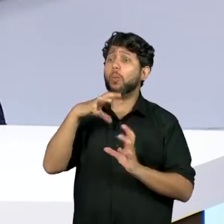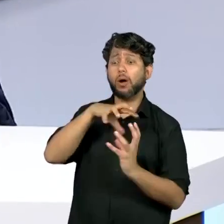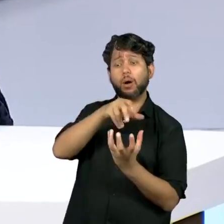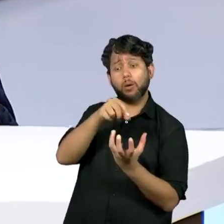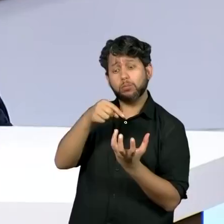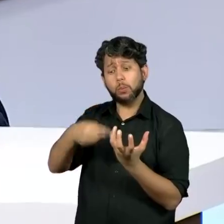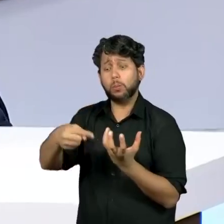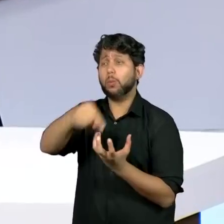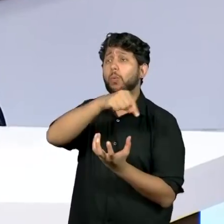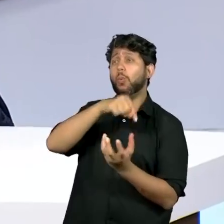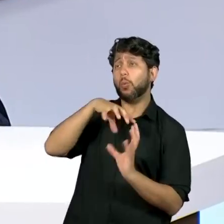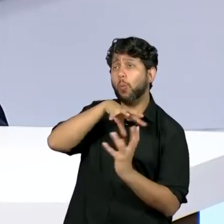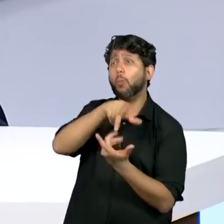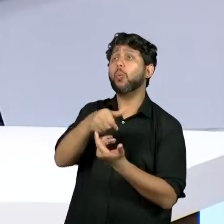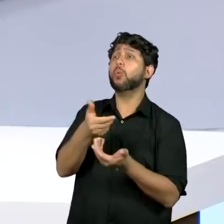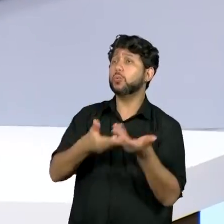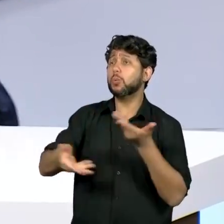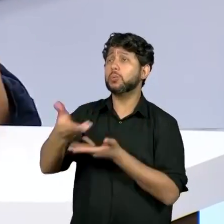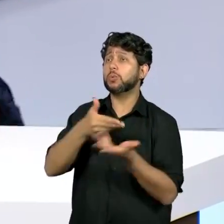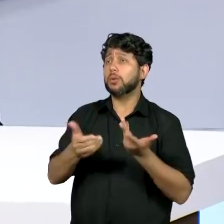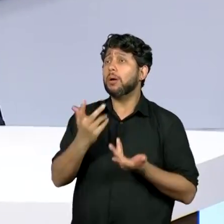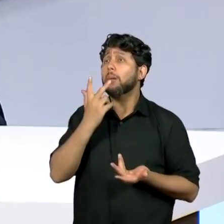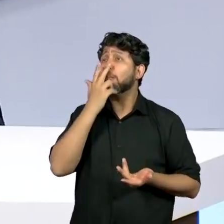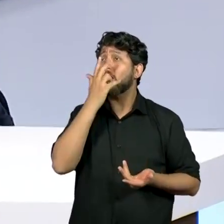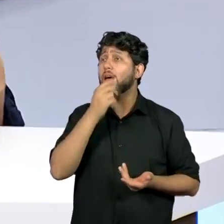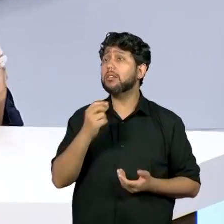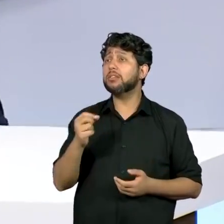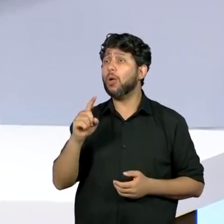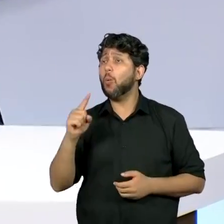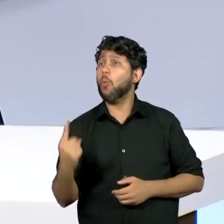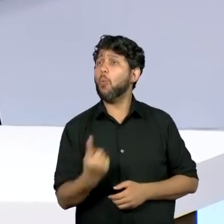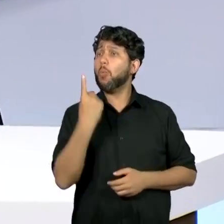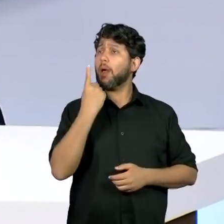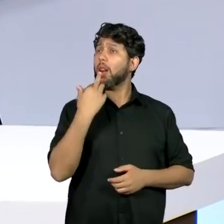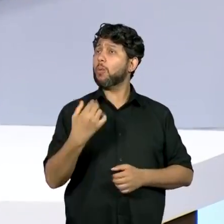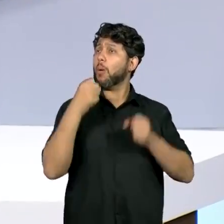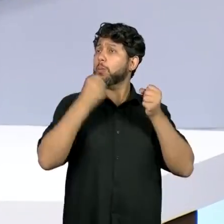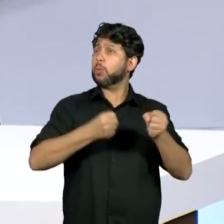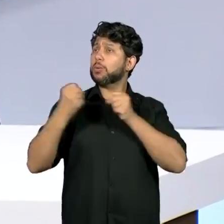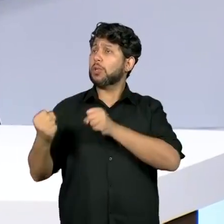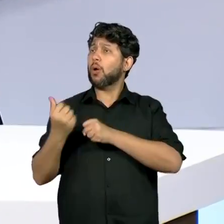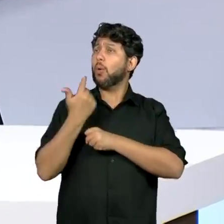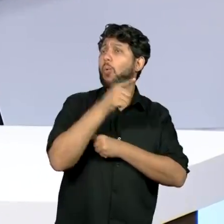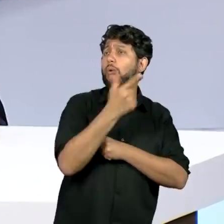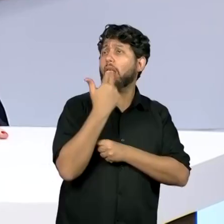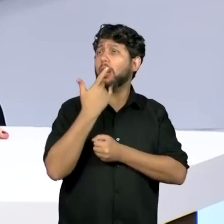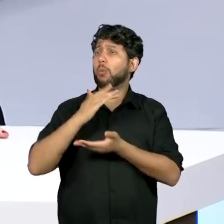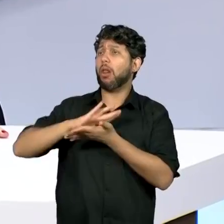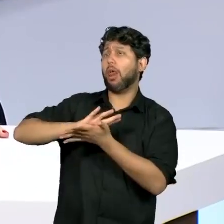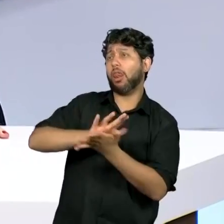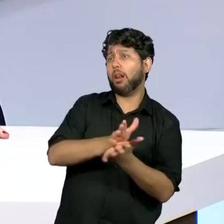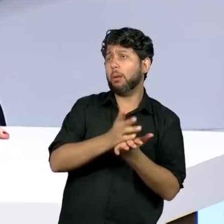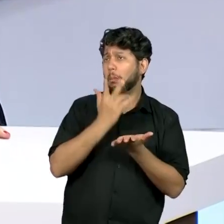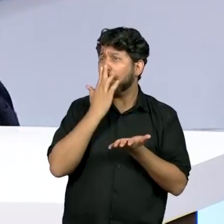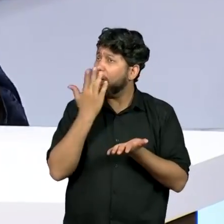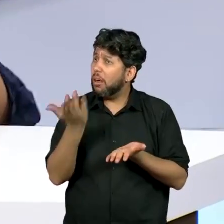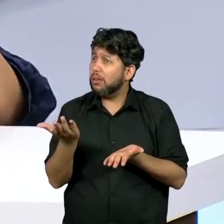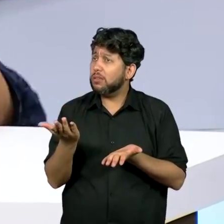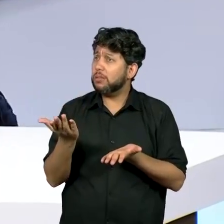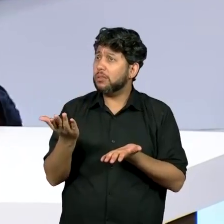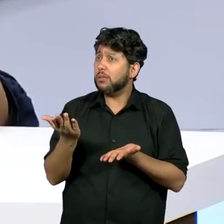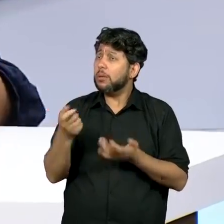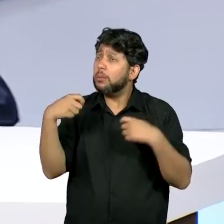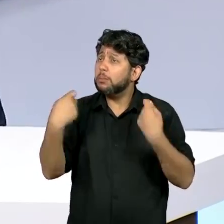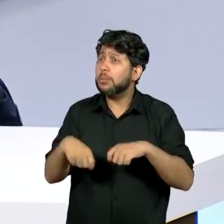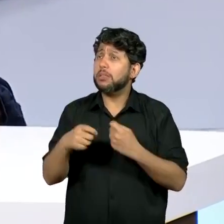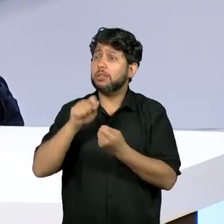tem um imperialismo que se atualiza aí, que, por exemplo, apaga tantas outras línguas, né? Não seria o caso de